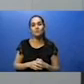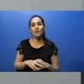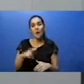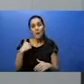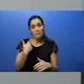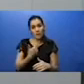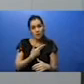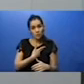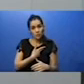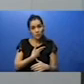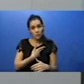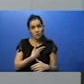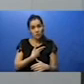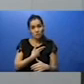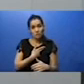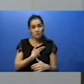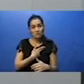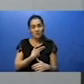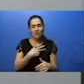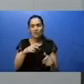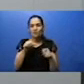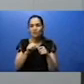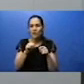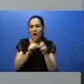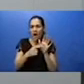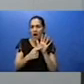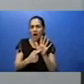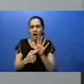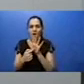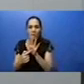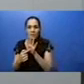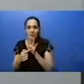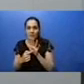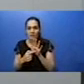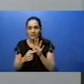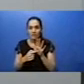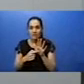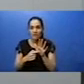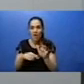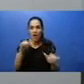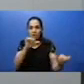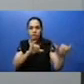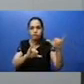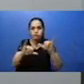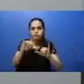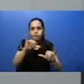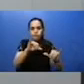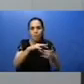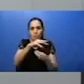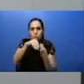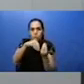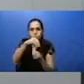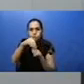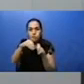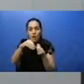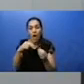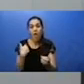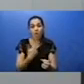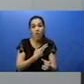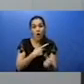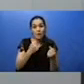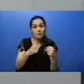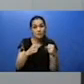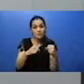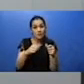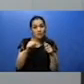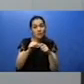gente fazer a representação dessa reação química, nós vamos usar as fórmulas. E para construir uma